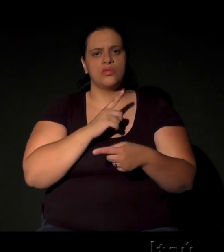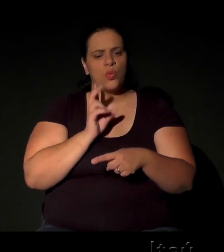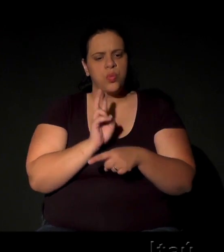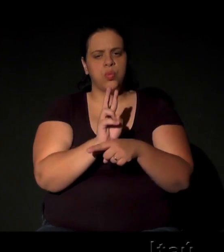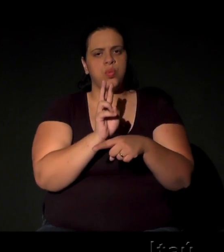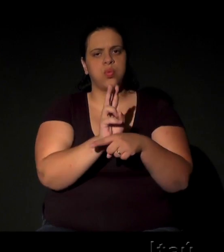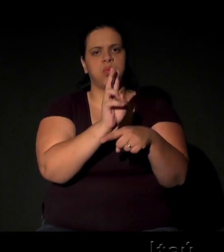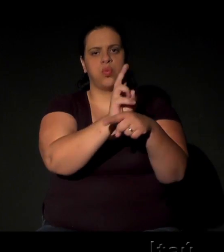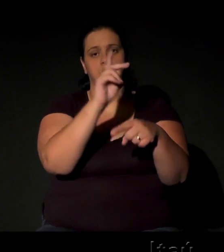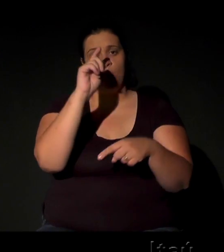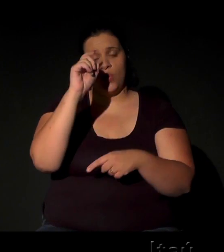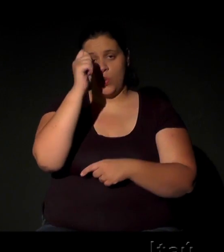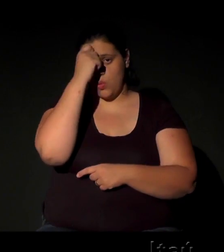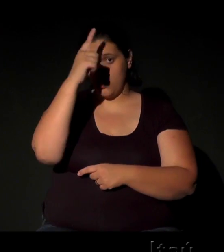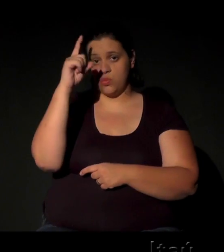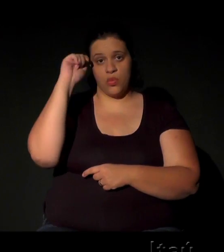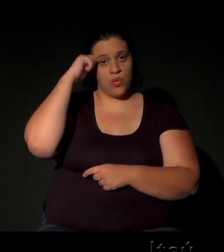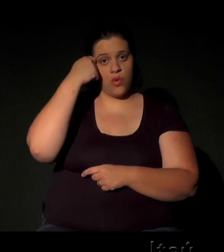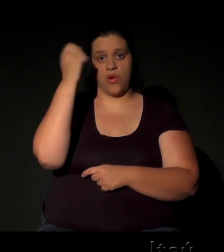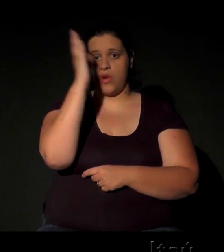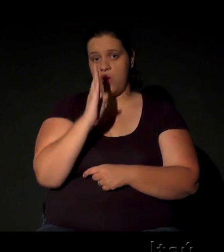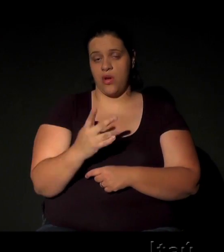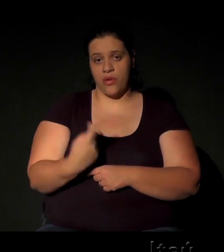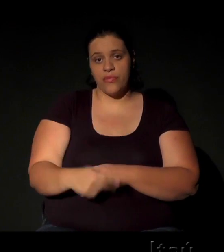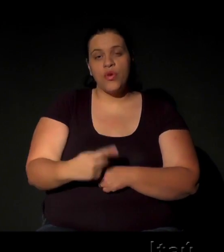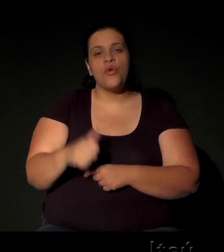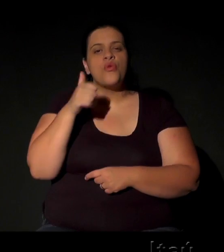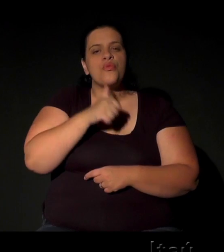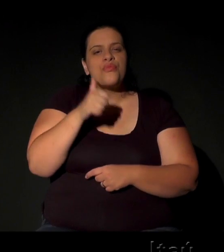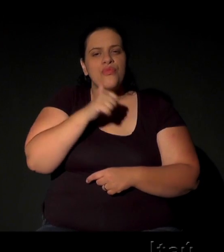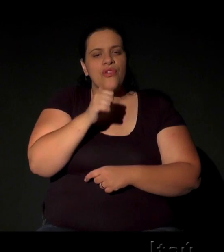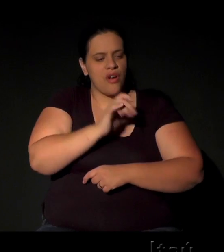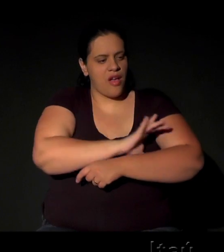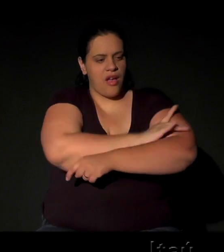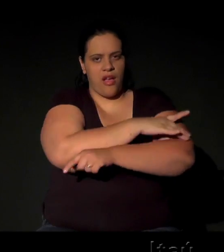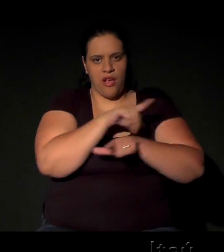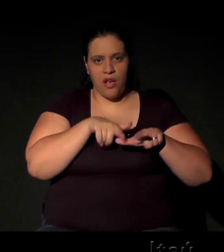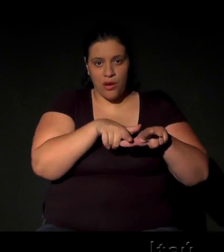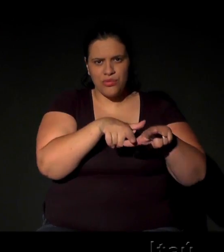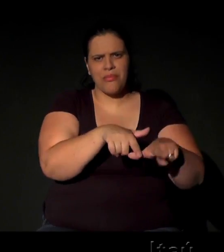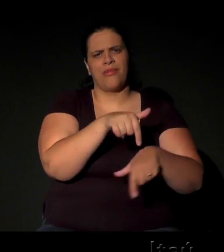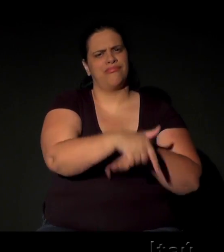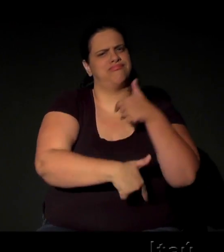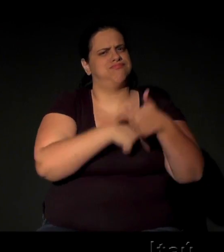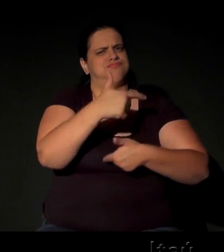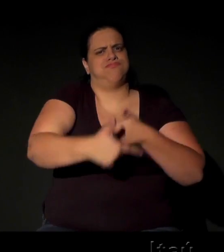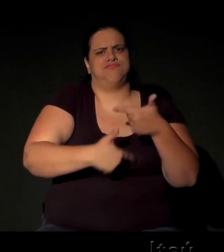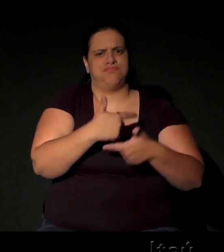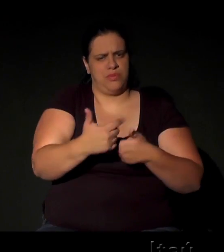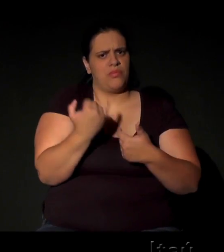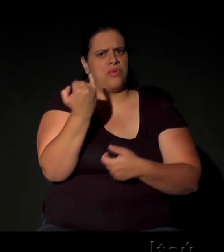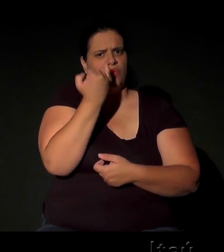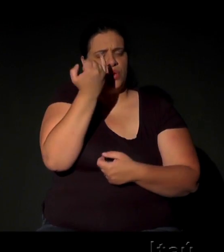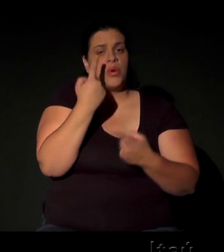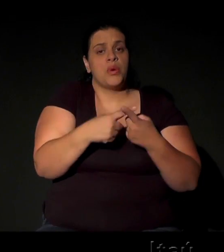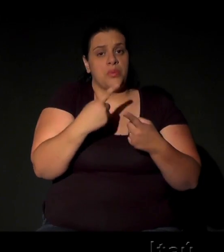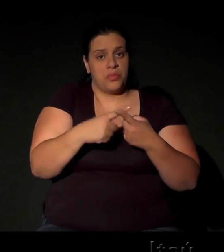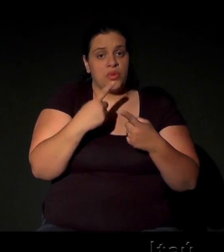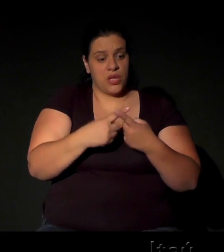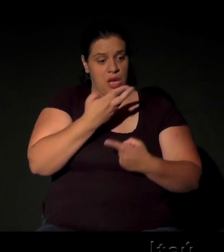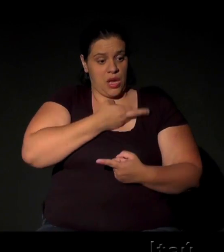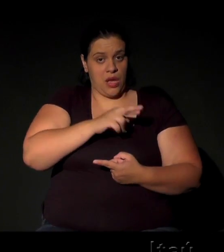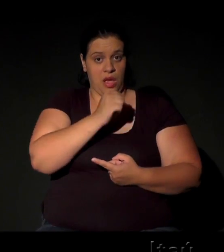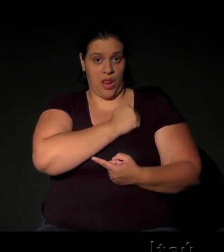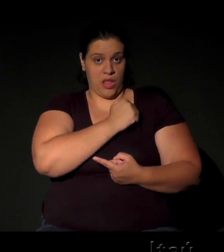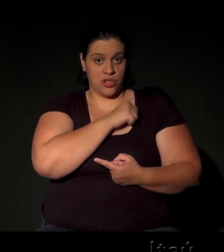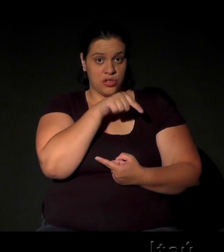da cultura afro--brasileira as mulheres do candomblé tem um papel importantíssimo Nisso porque é uma religião onde as mulheres podem assumir o